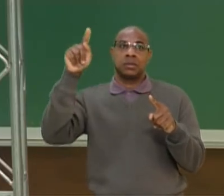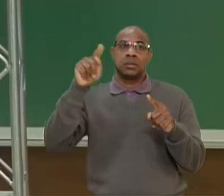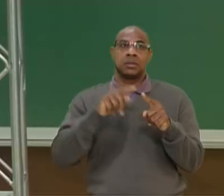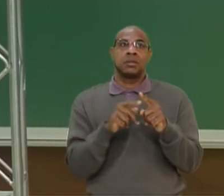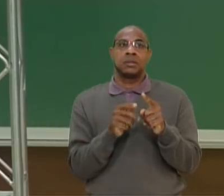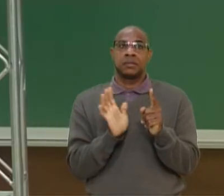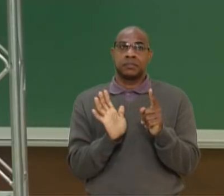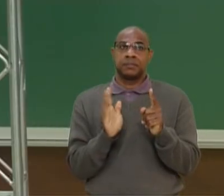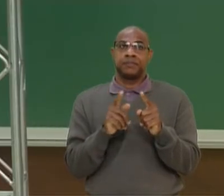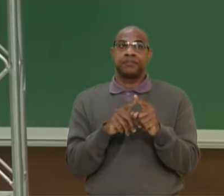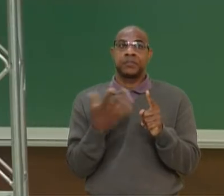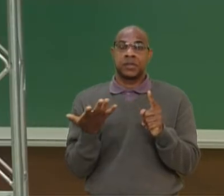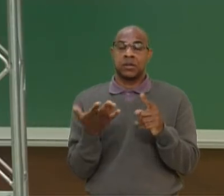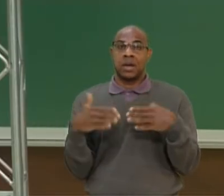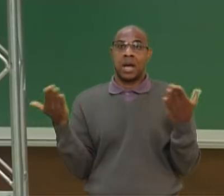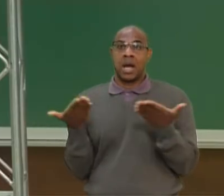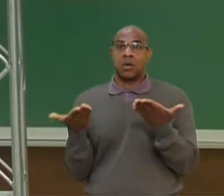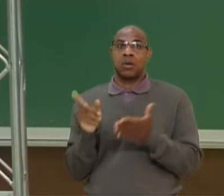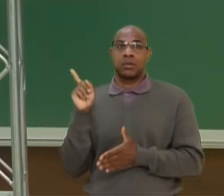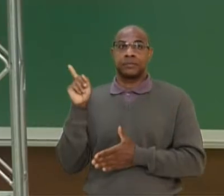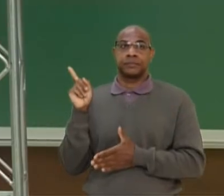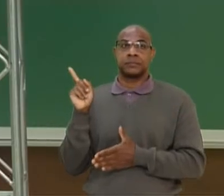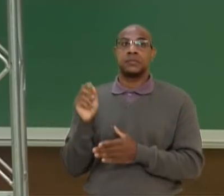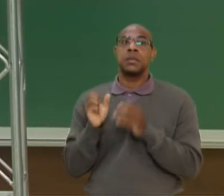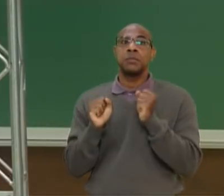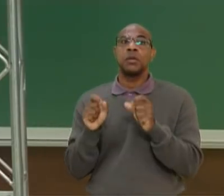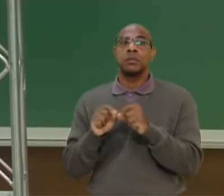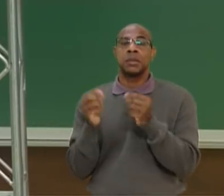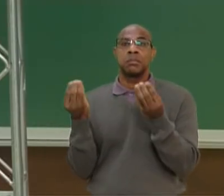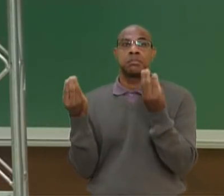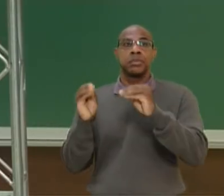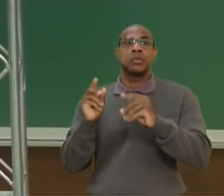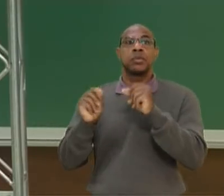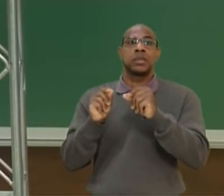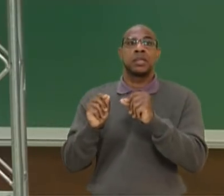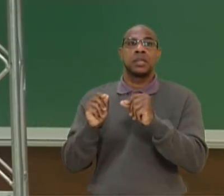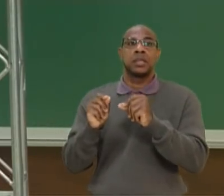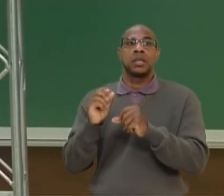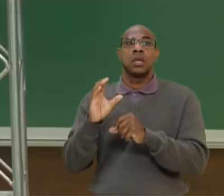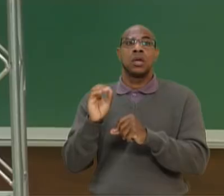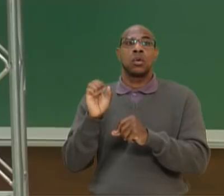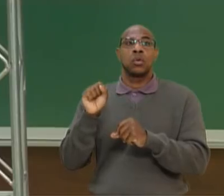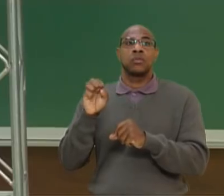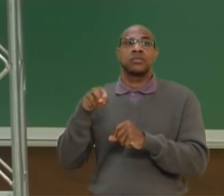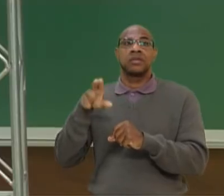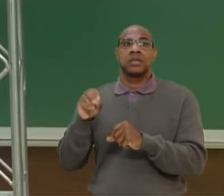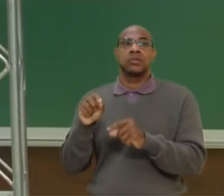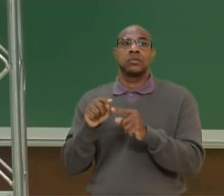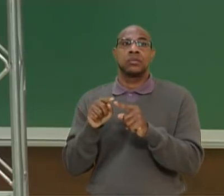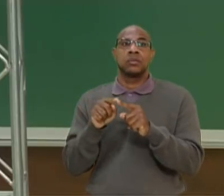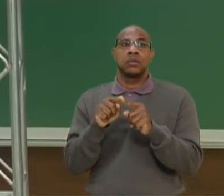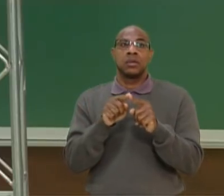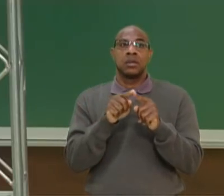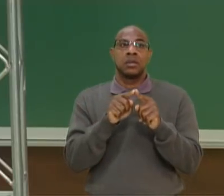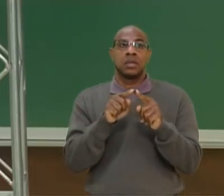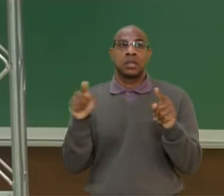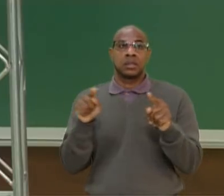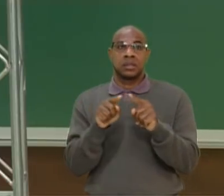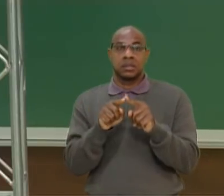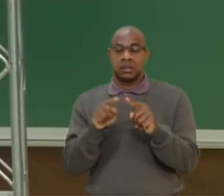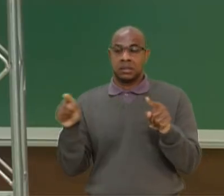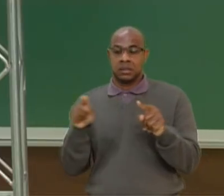de Z. Agora, eu posso também aplicar o cosseno de θ. Cosseno